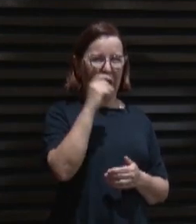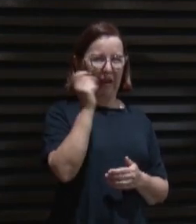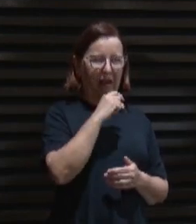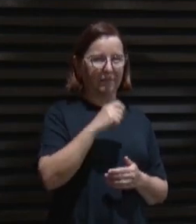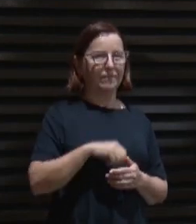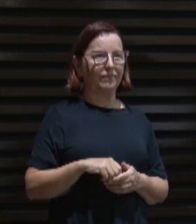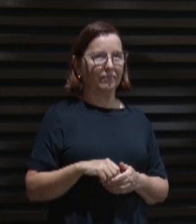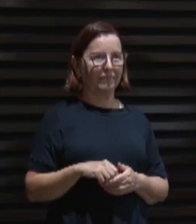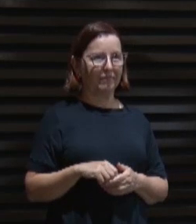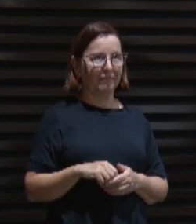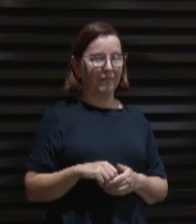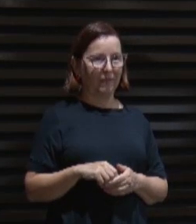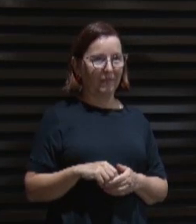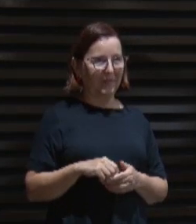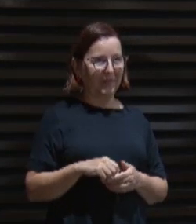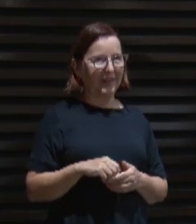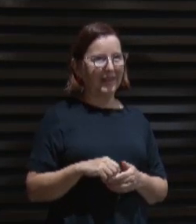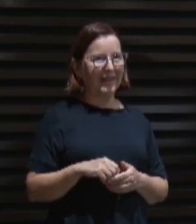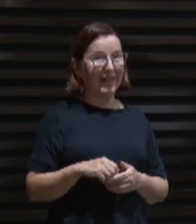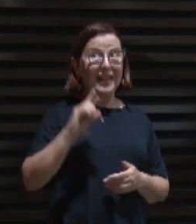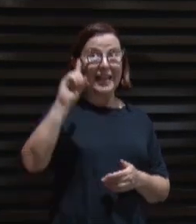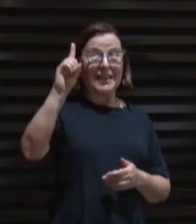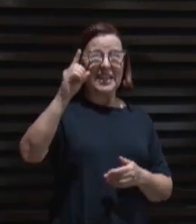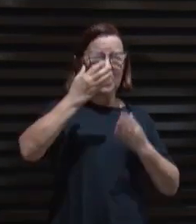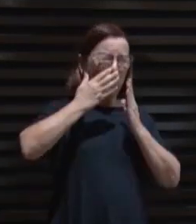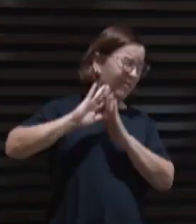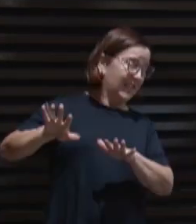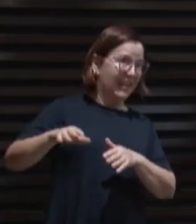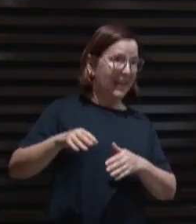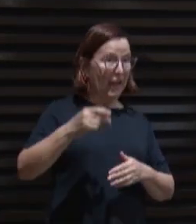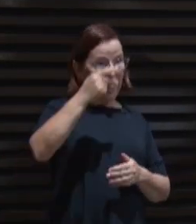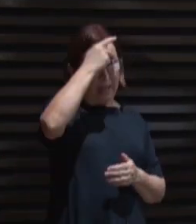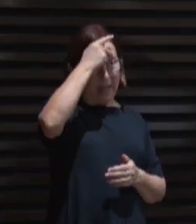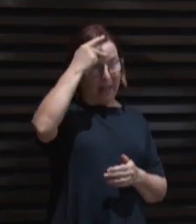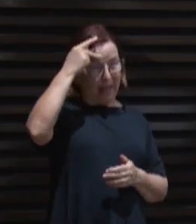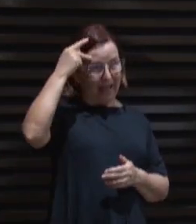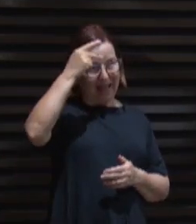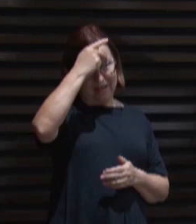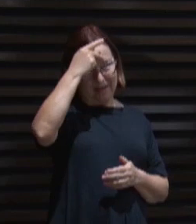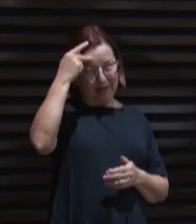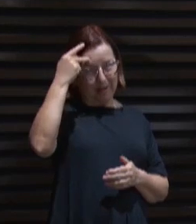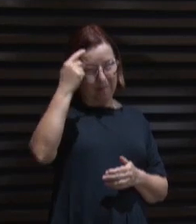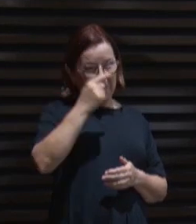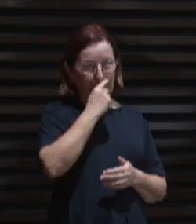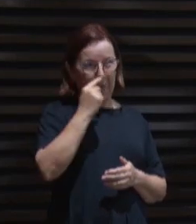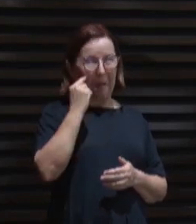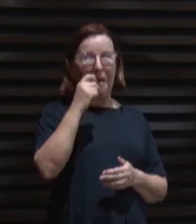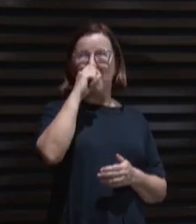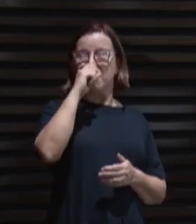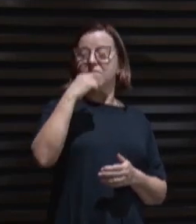primeiro começa de cima para baixo. Ele começa aqui, ó, nos olhos. Olhos altivos, olha por cima. Sabe quem sou